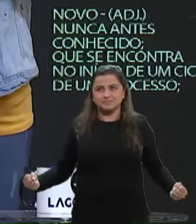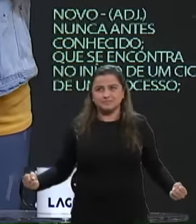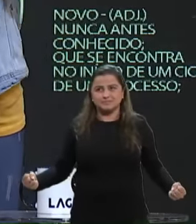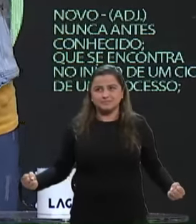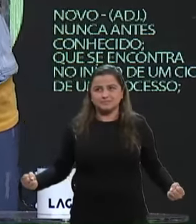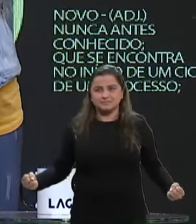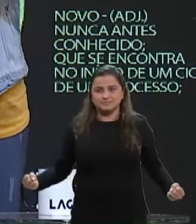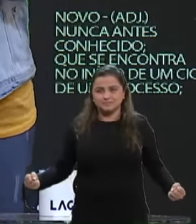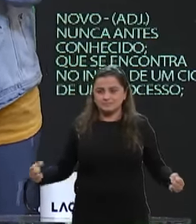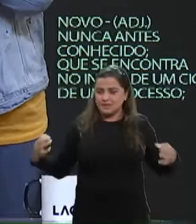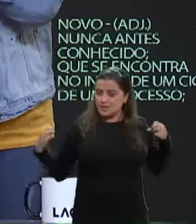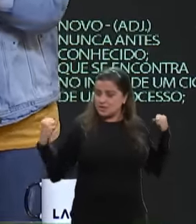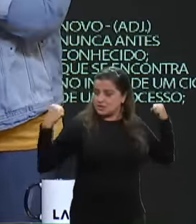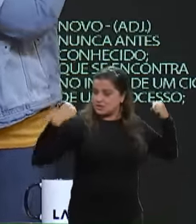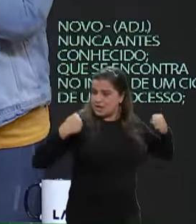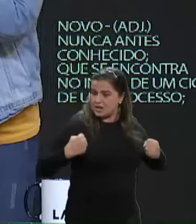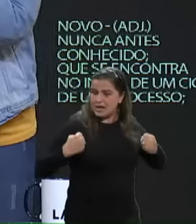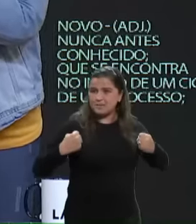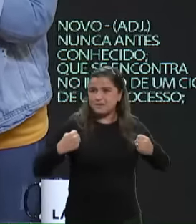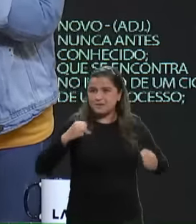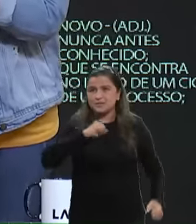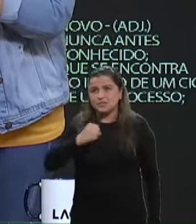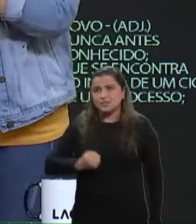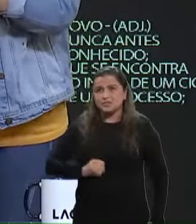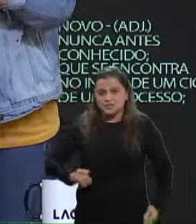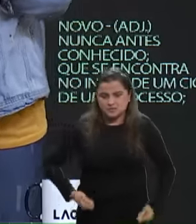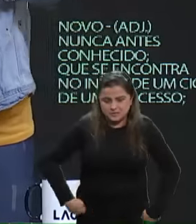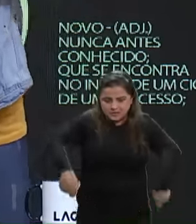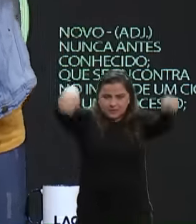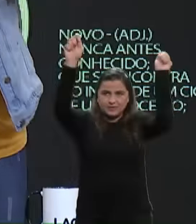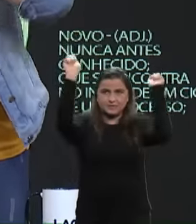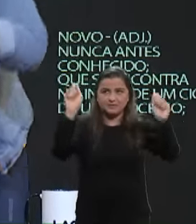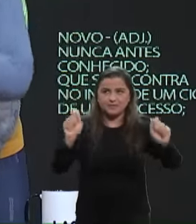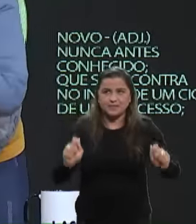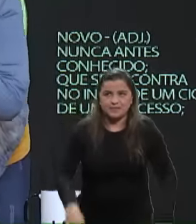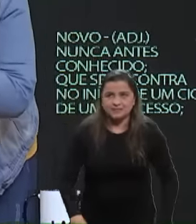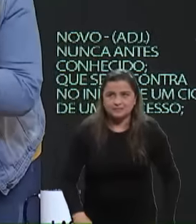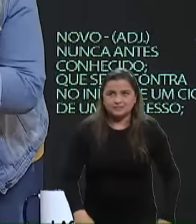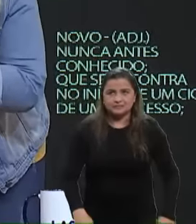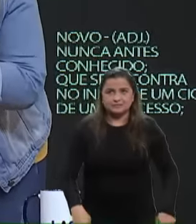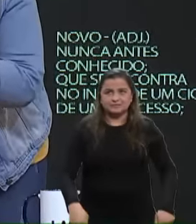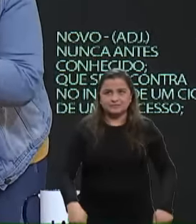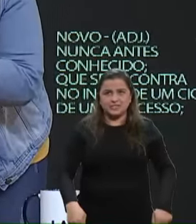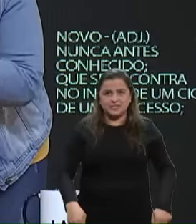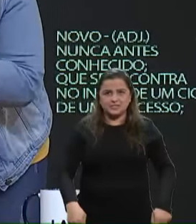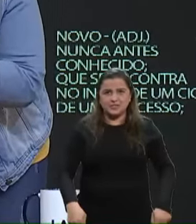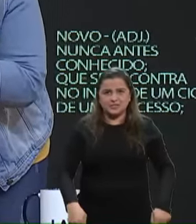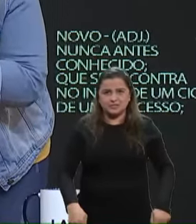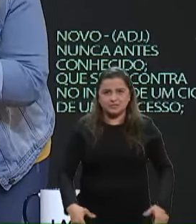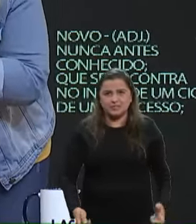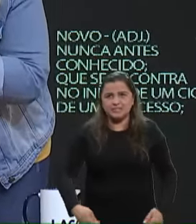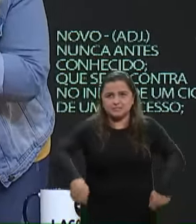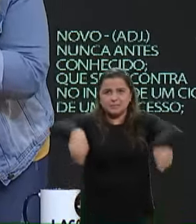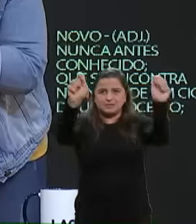Ia pegar a capa do seu sacerdote. Ia bater nas águas.